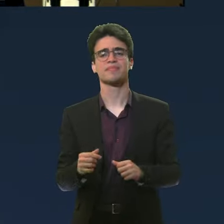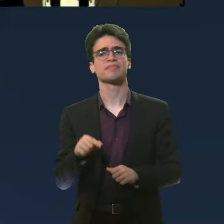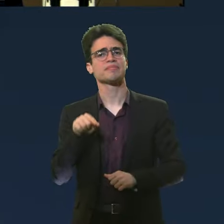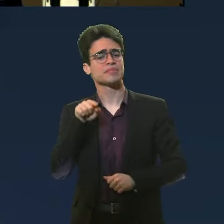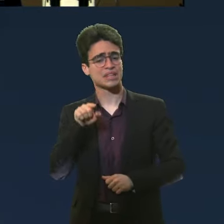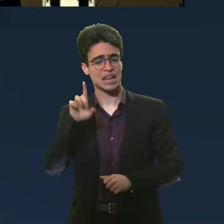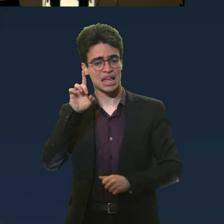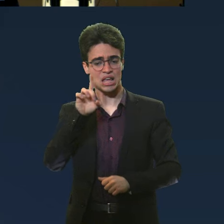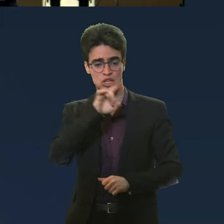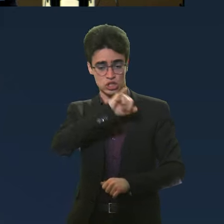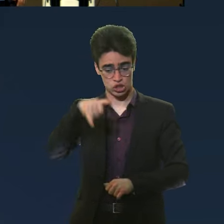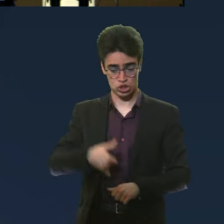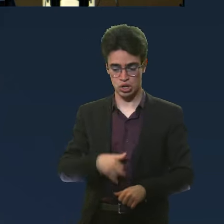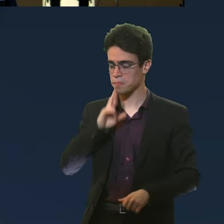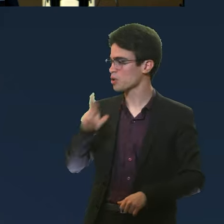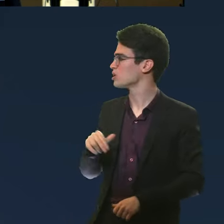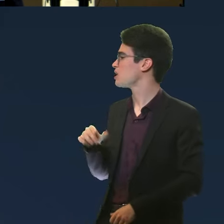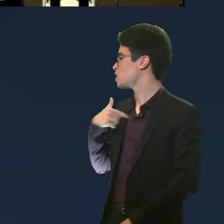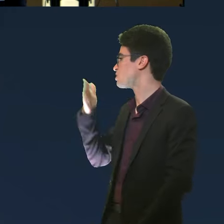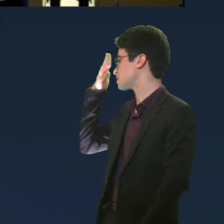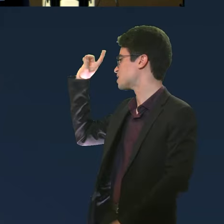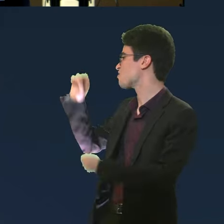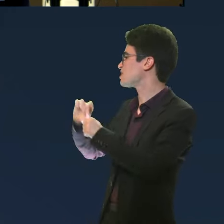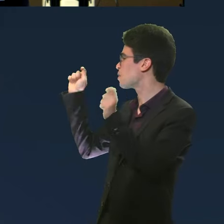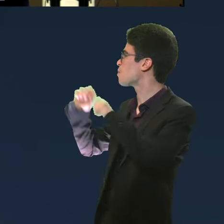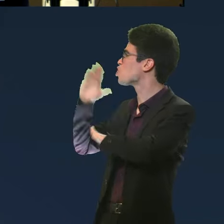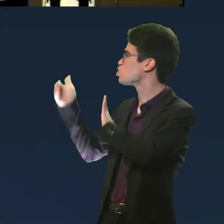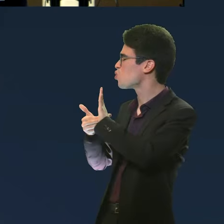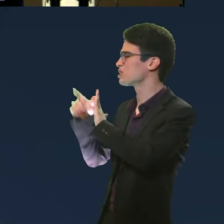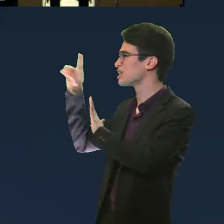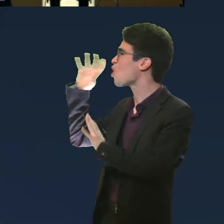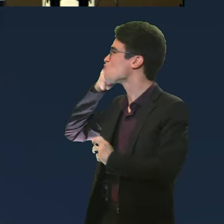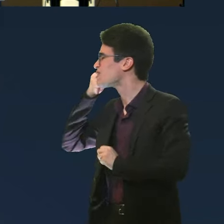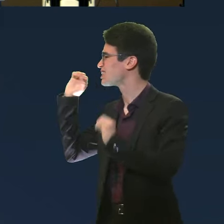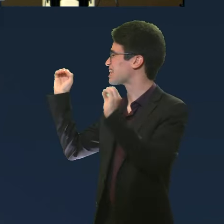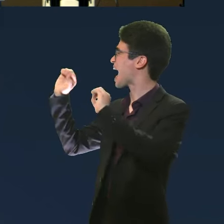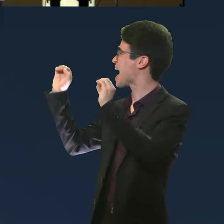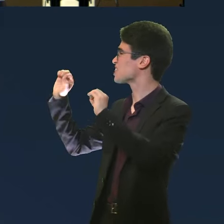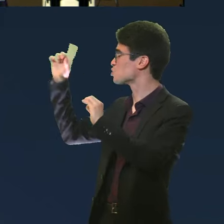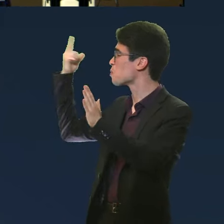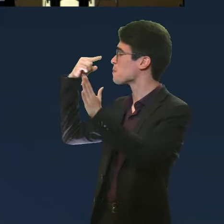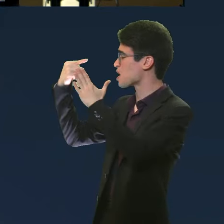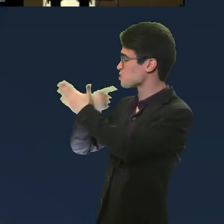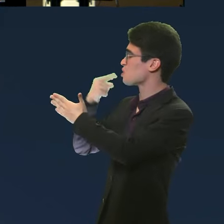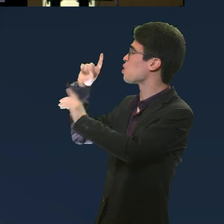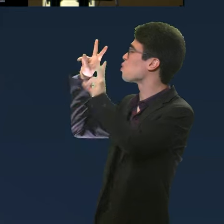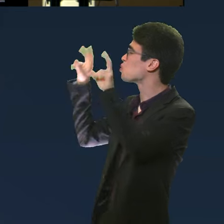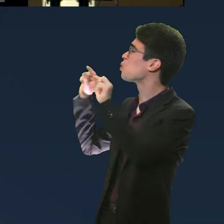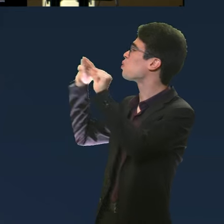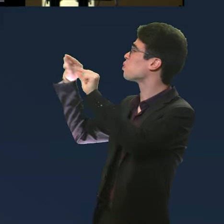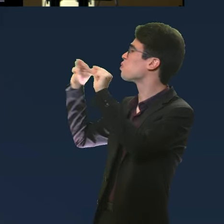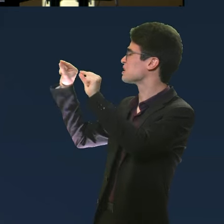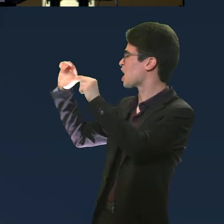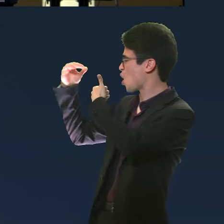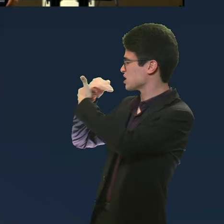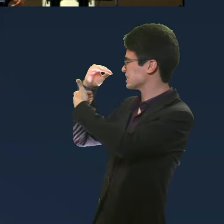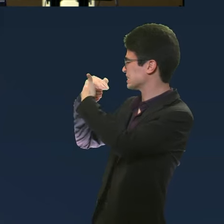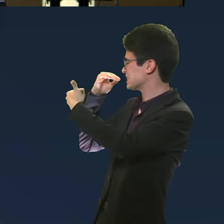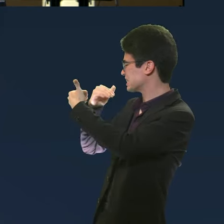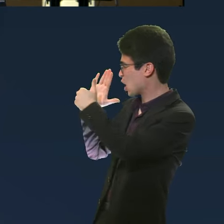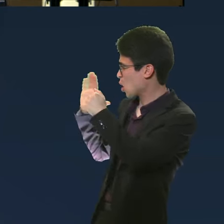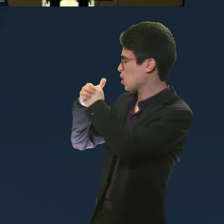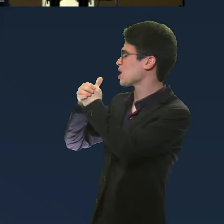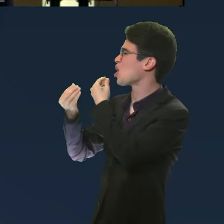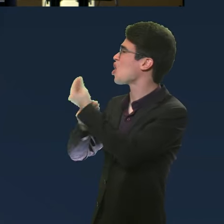podes fazer todas as coisas, nenhum dos teus planos podem ser frustrados. Tu perguntaste: quem é esse que obscurece o meu conselho sem